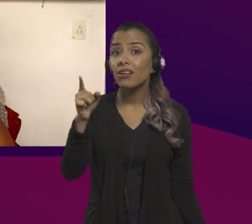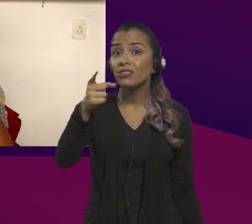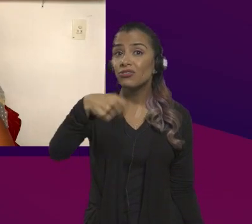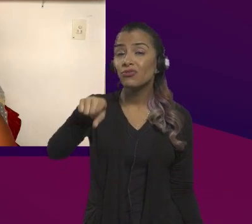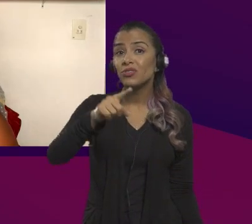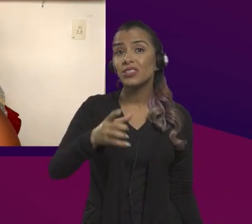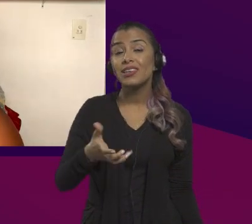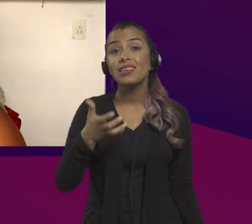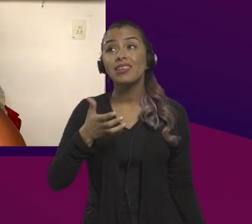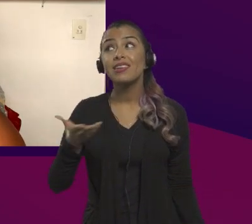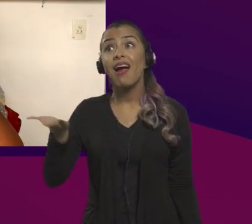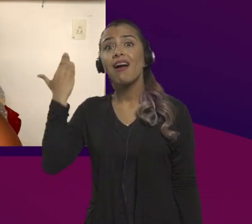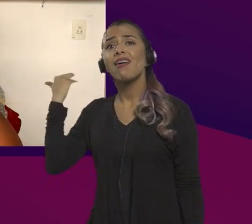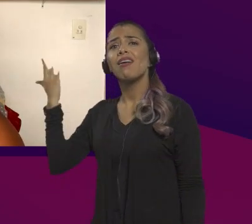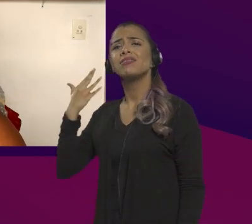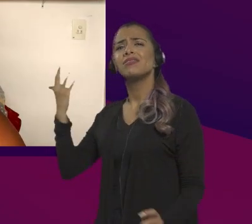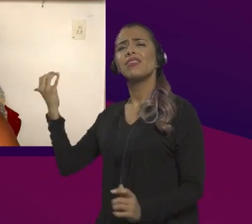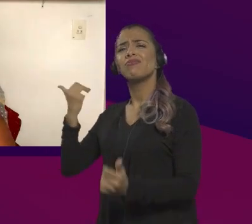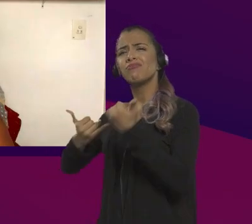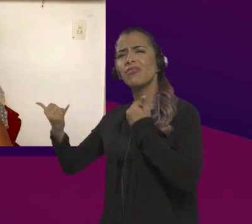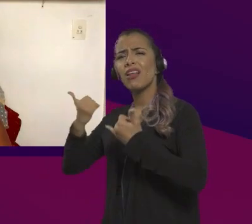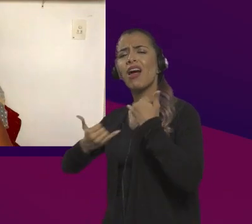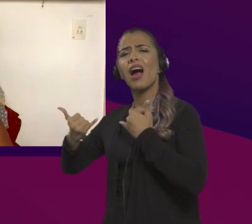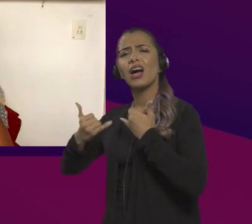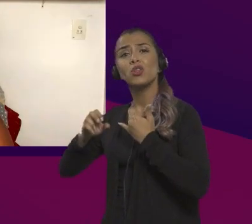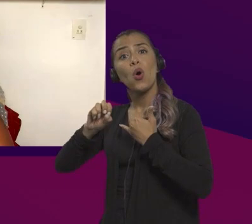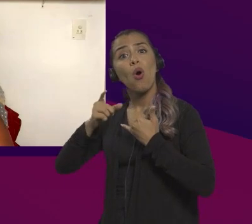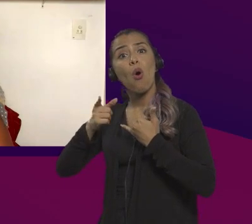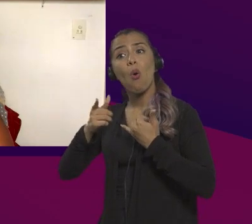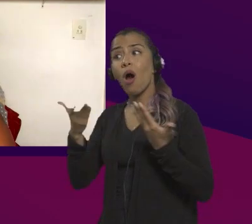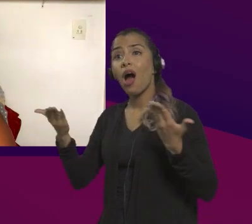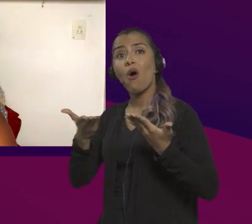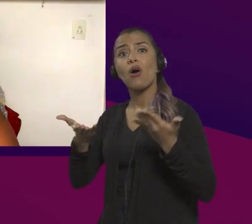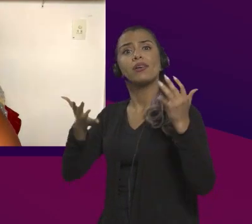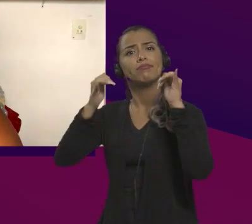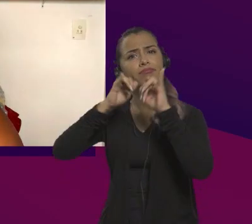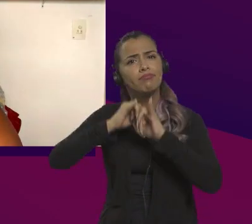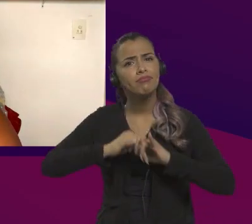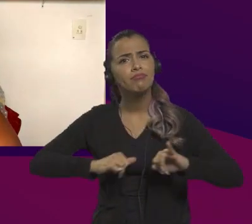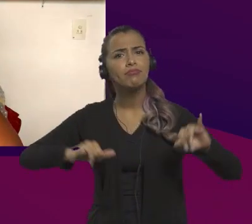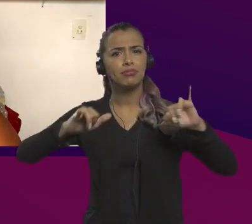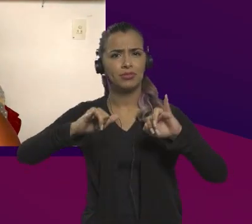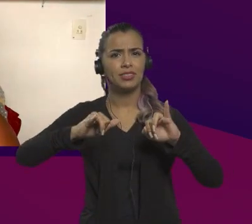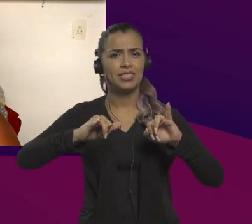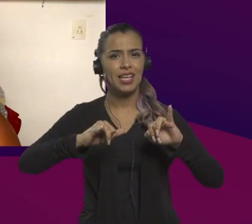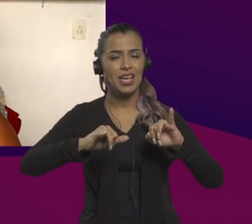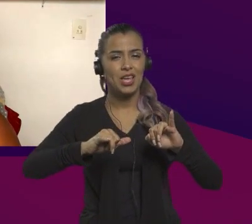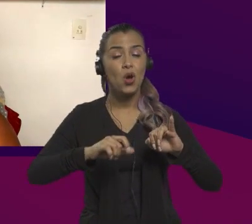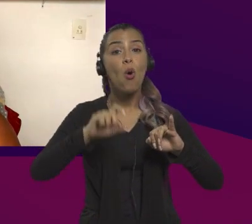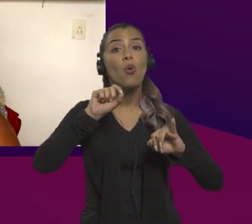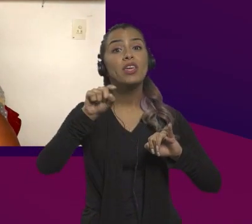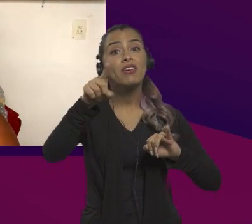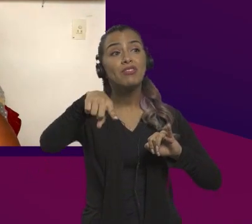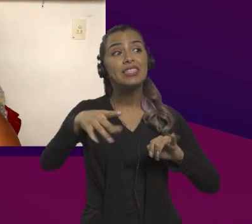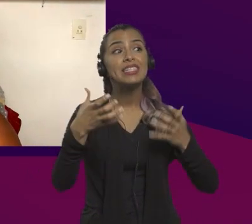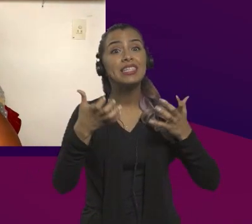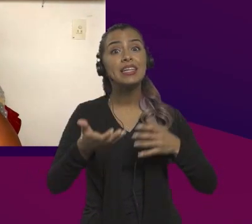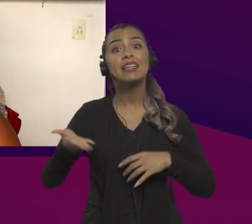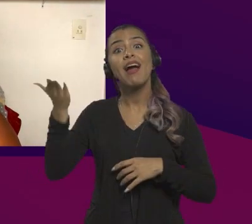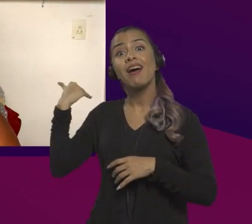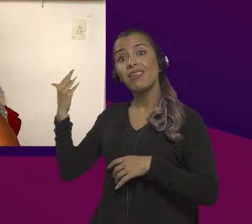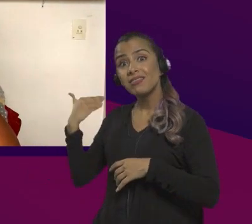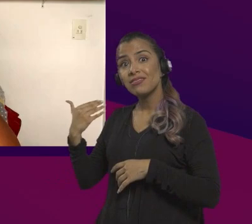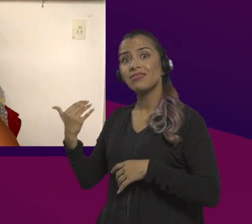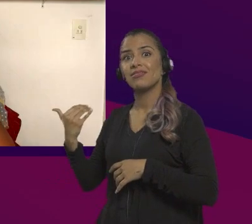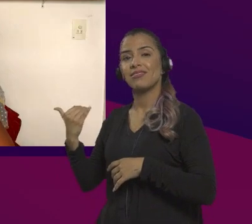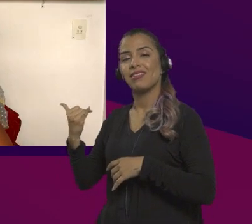ter ouvido. Então, é o que a gente pode falar para as mulheres que estão assistindo e que vocês queriam ter ouvido enquanto estavam lá na